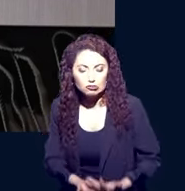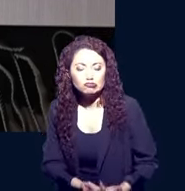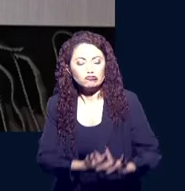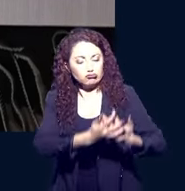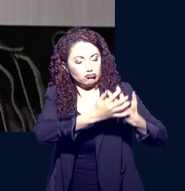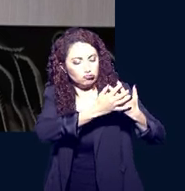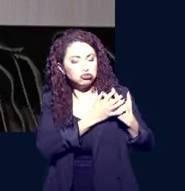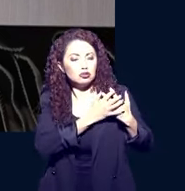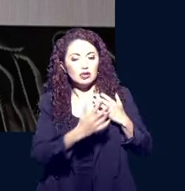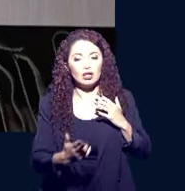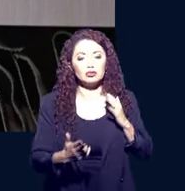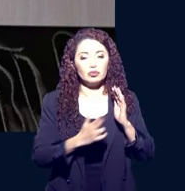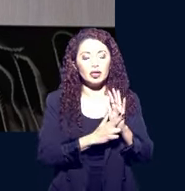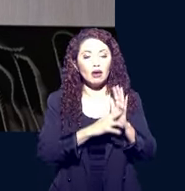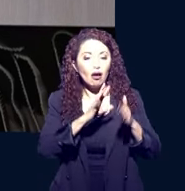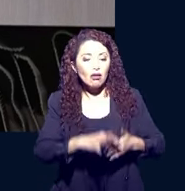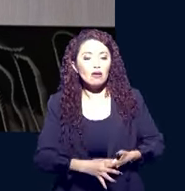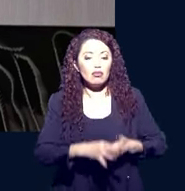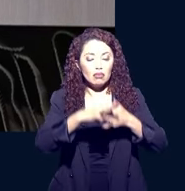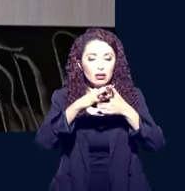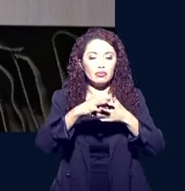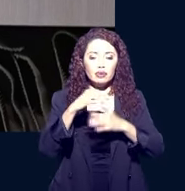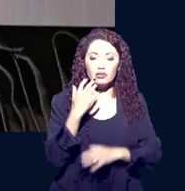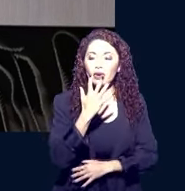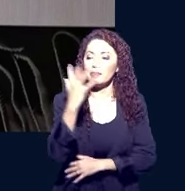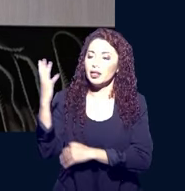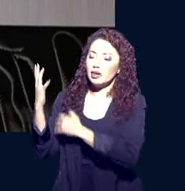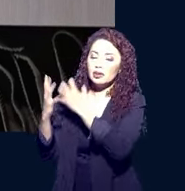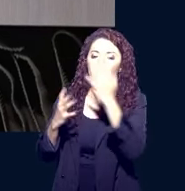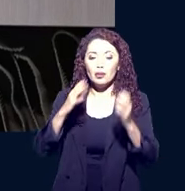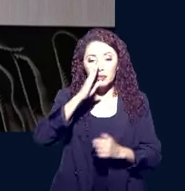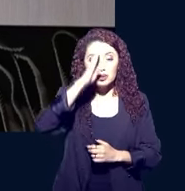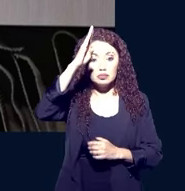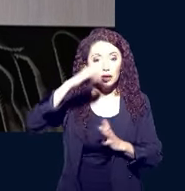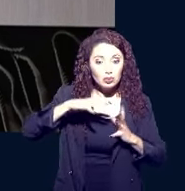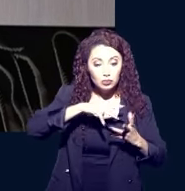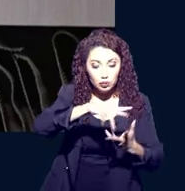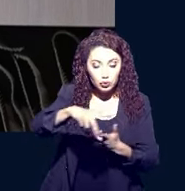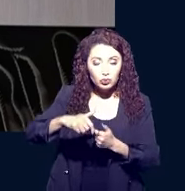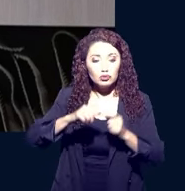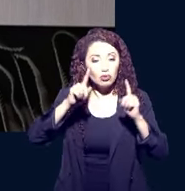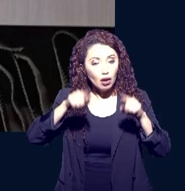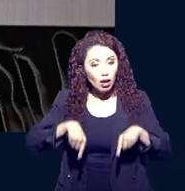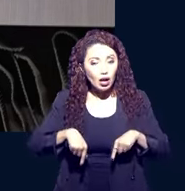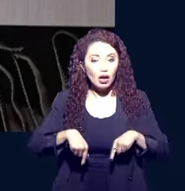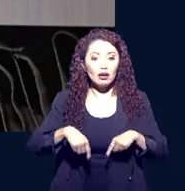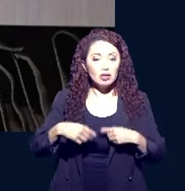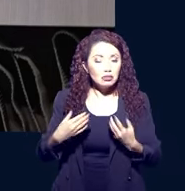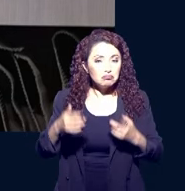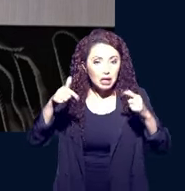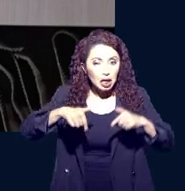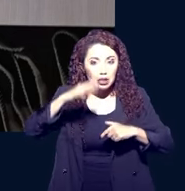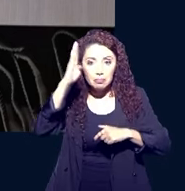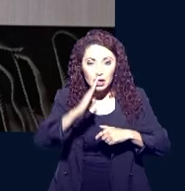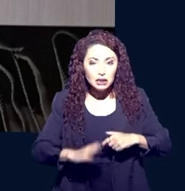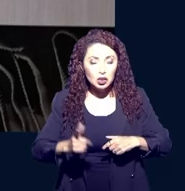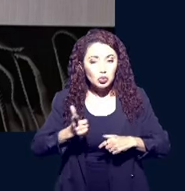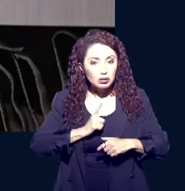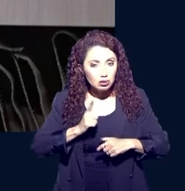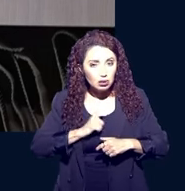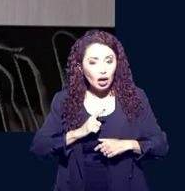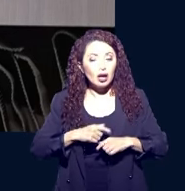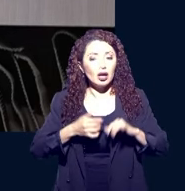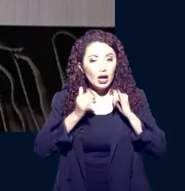liderança ambiental Global essa é a nossa grande vocação o Brasil tem energia limpa sobretudo energia elétrica de